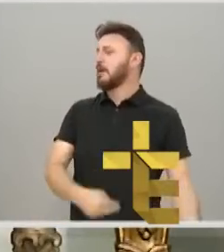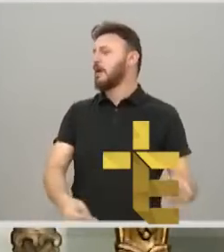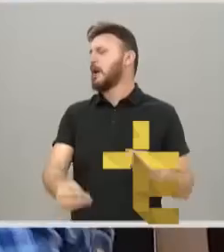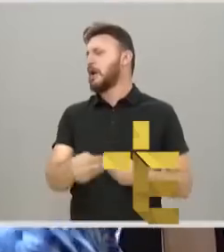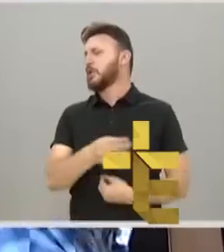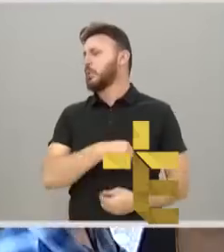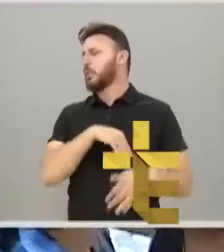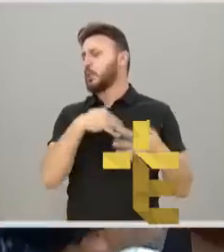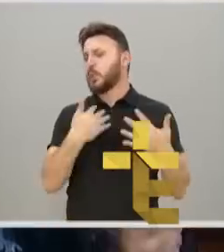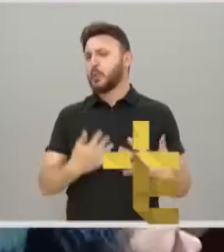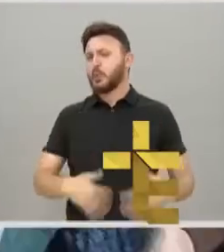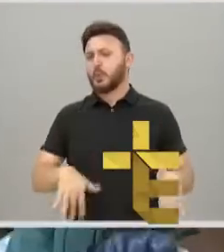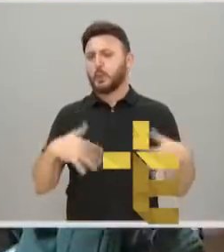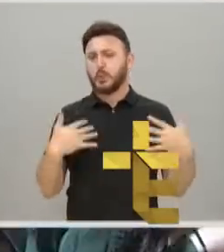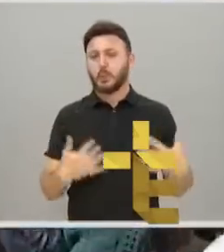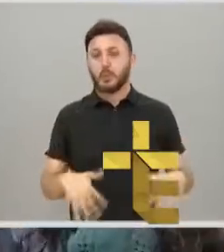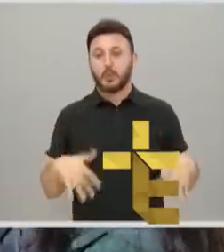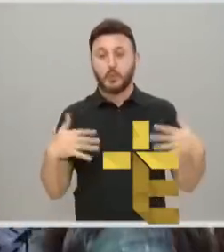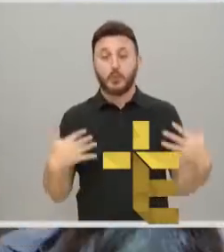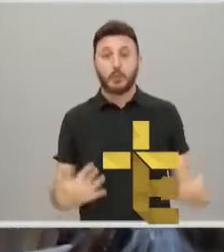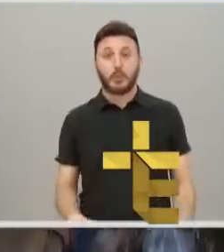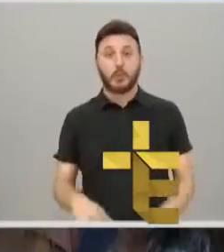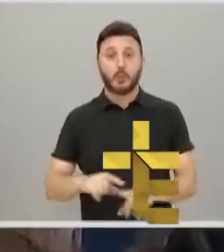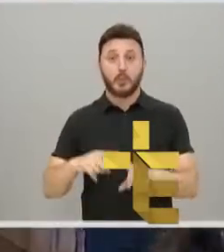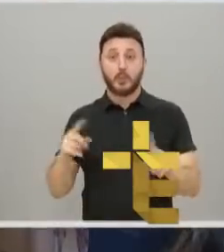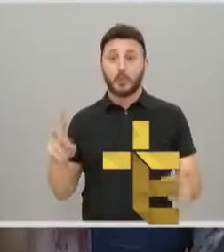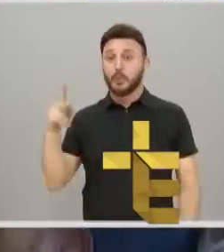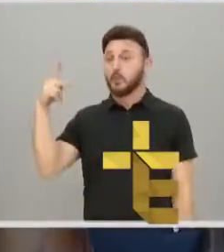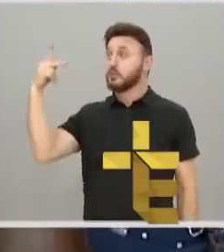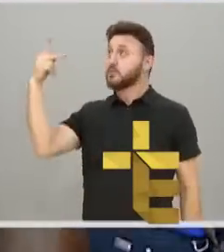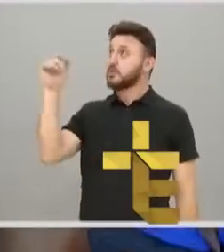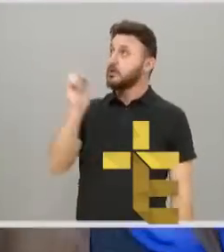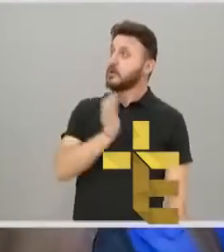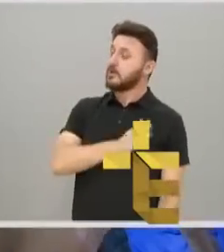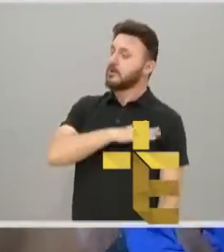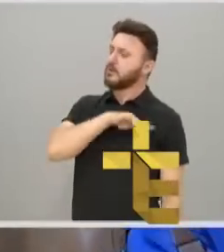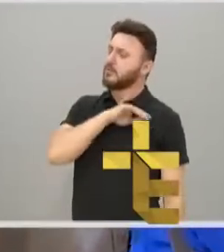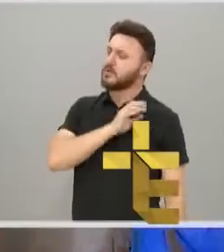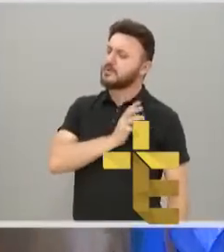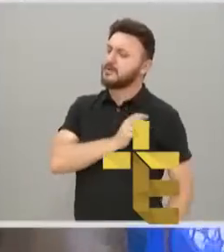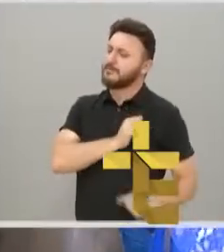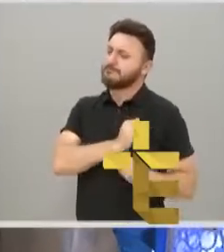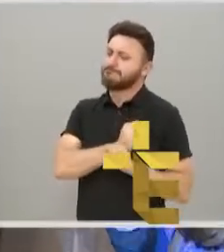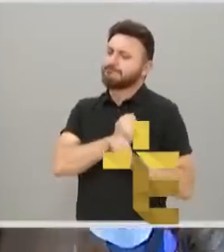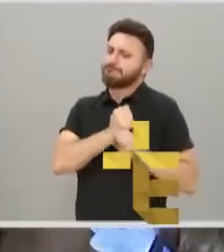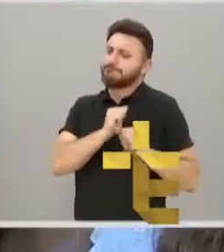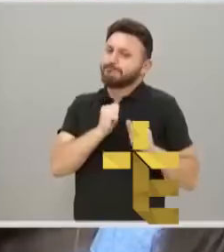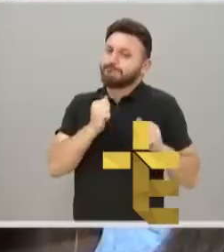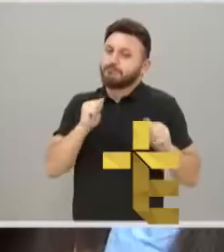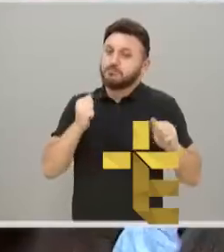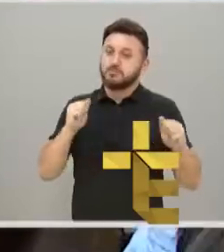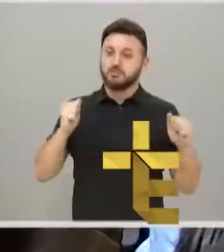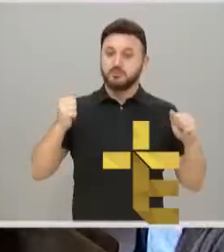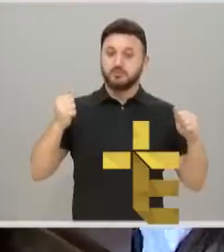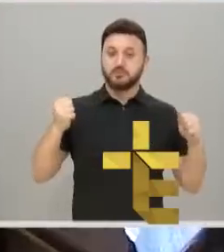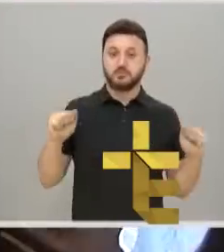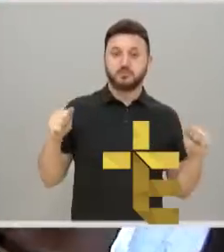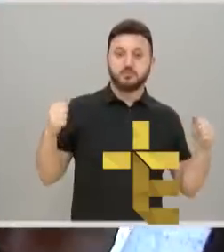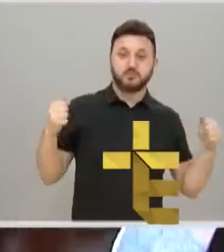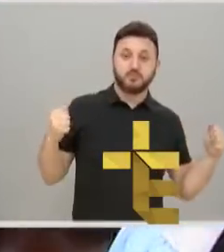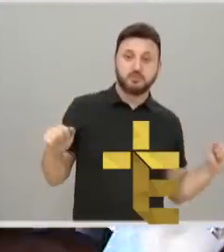É grande o nosso, mas é maior, porém é maior o